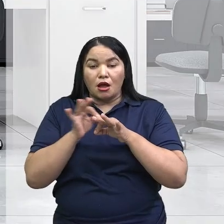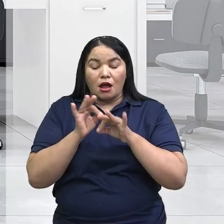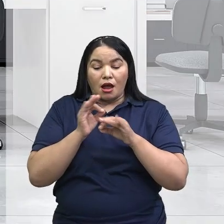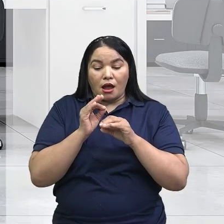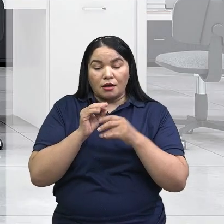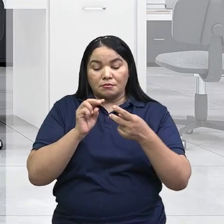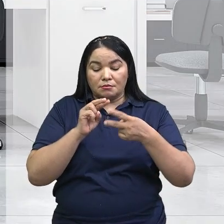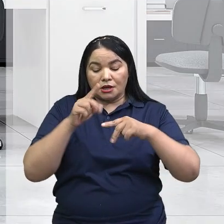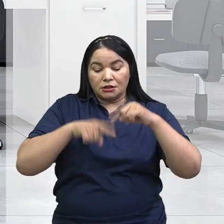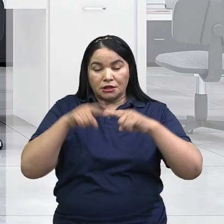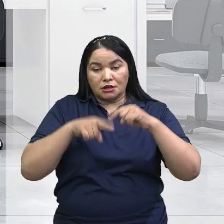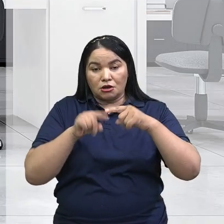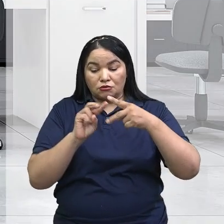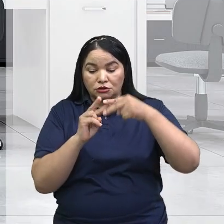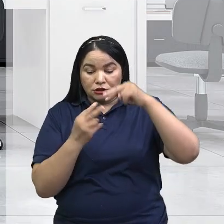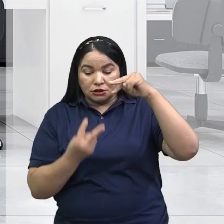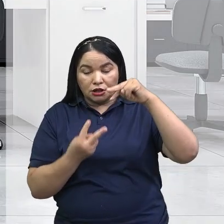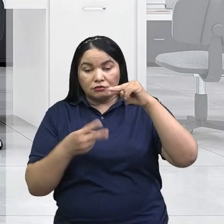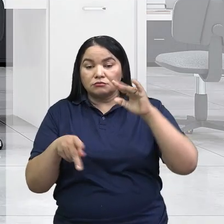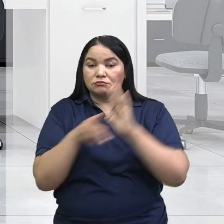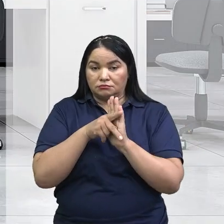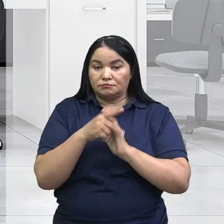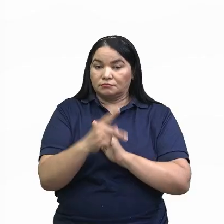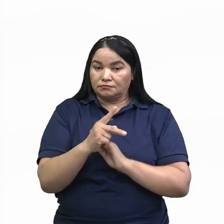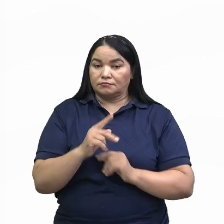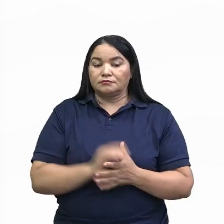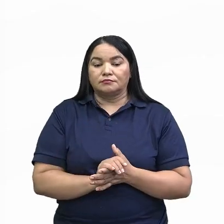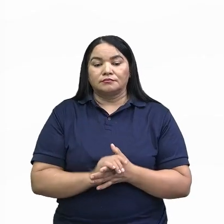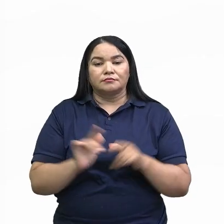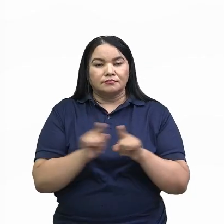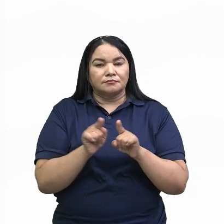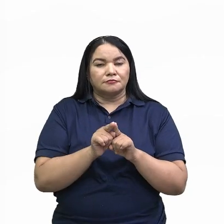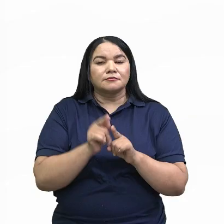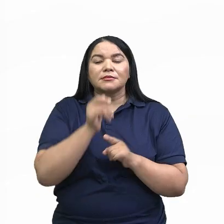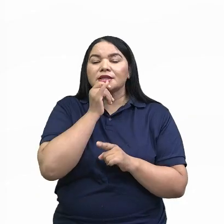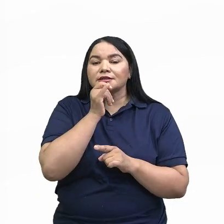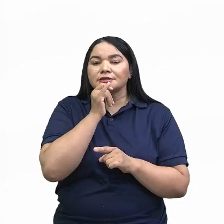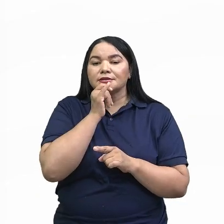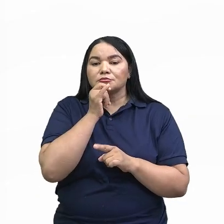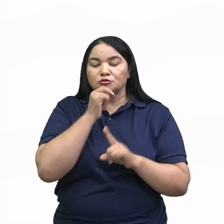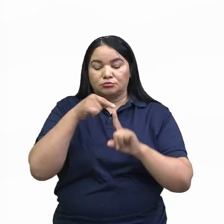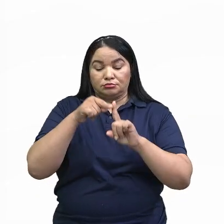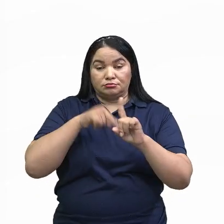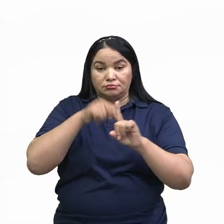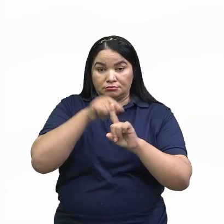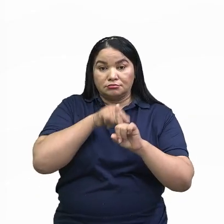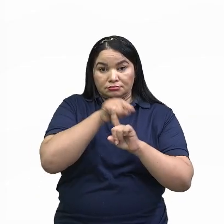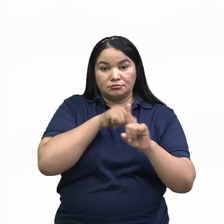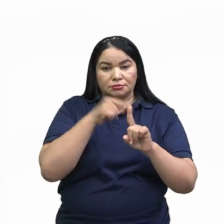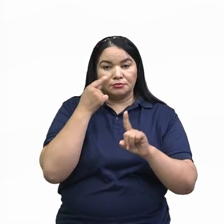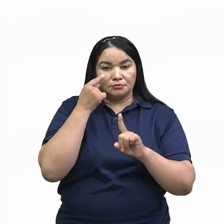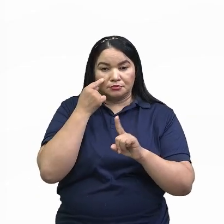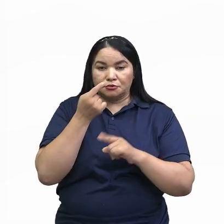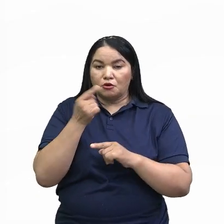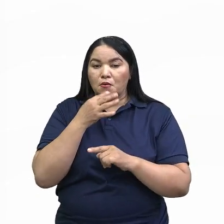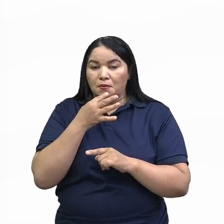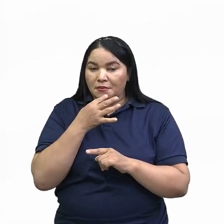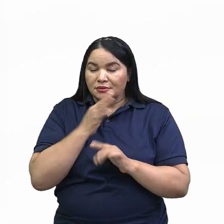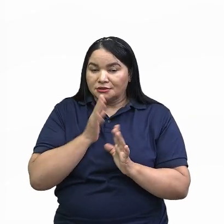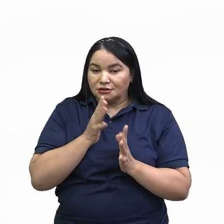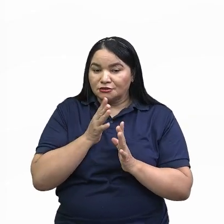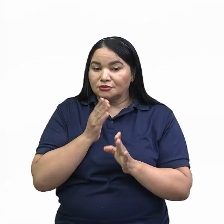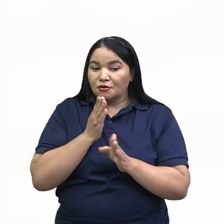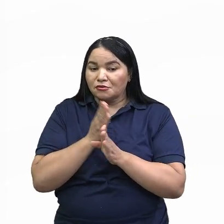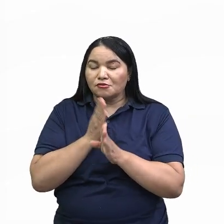genético daquele indivíduo. Aí a gente tem um exemplo que é o bem comum, que é a banana, né? A banana, como a gente conhece, encontra ainda